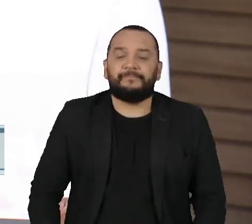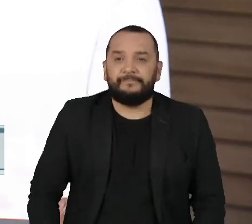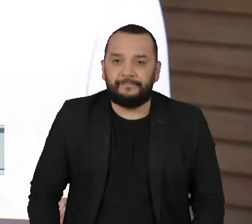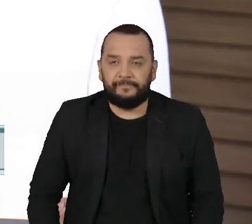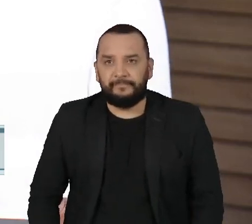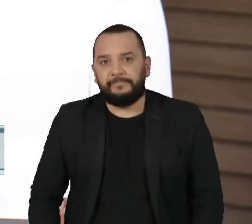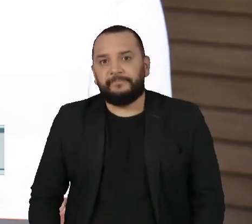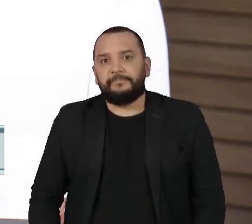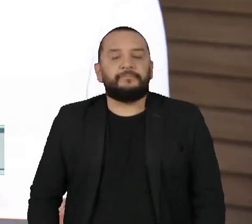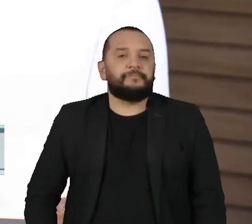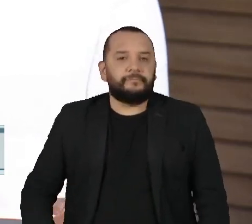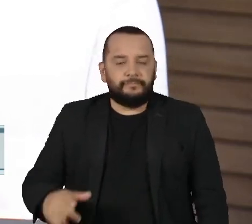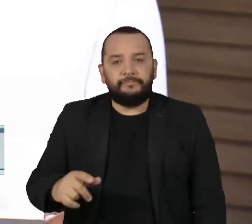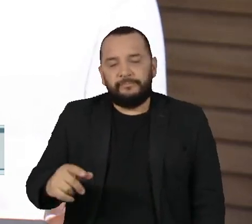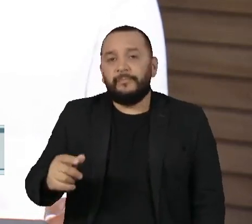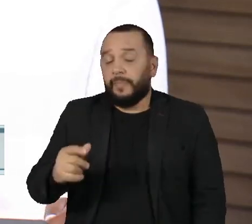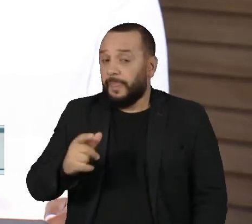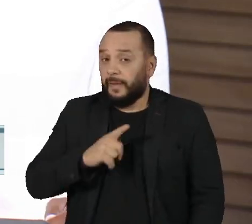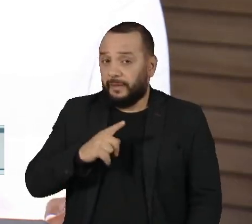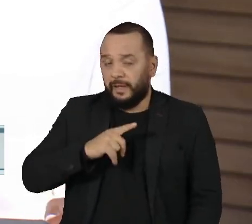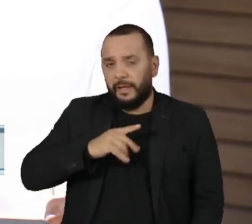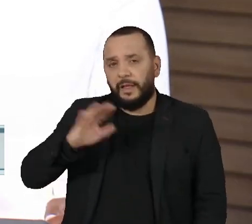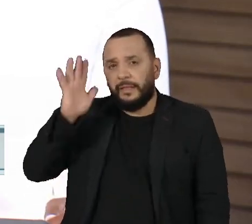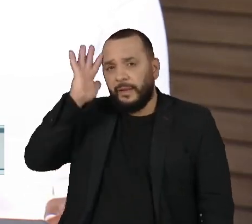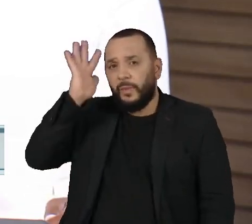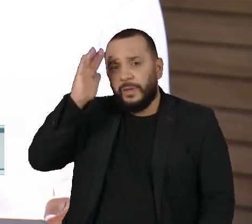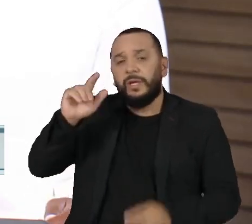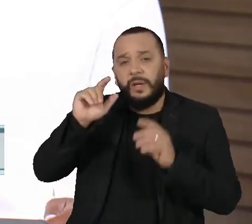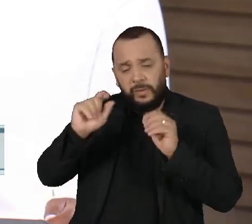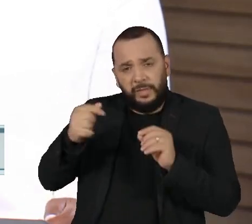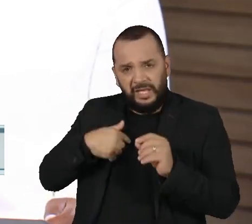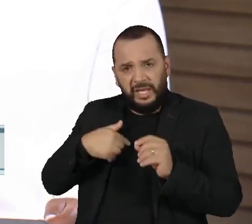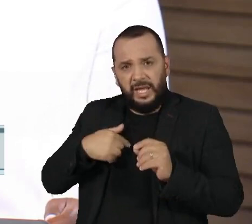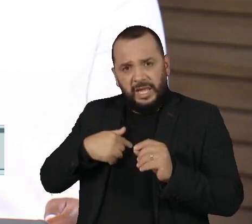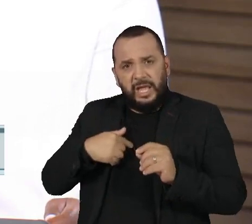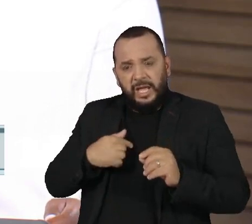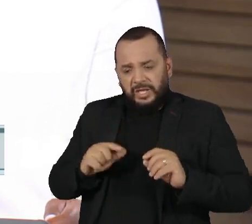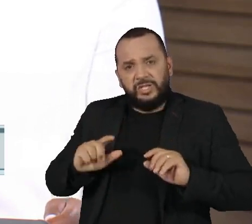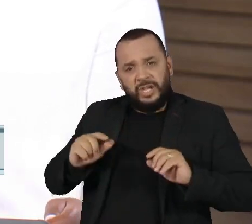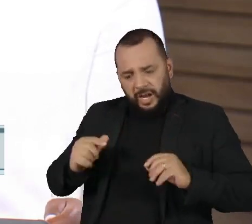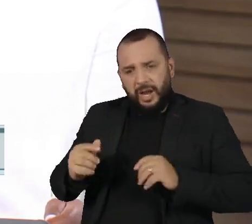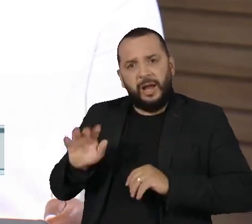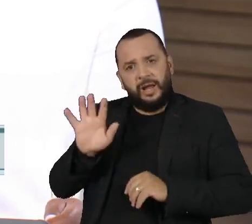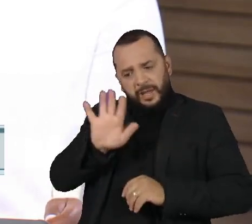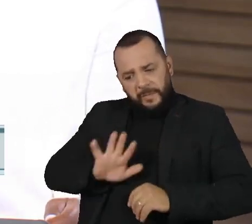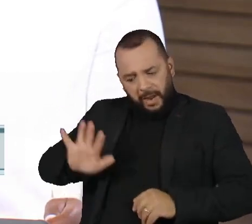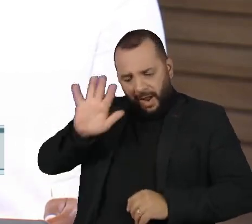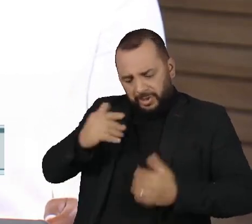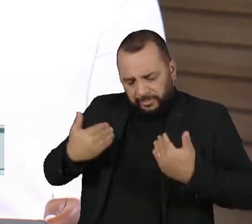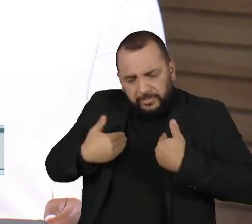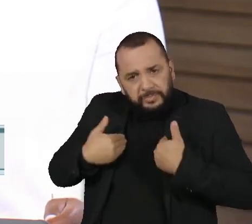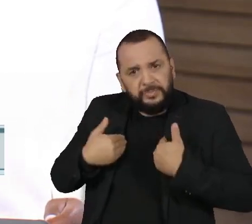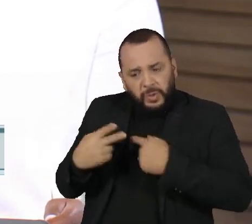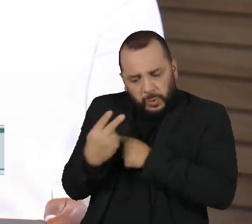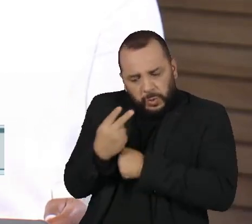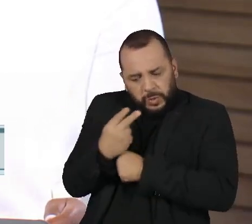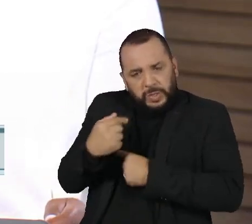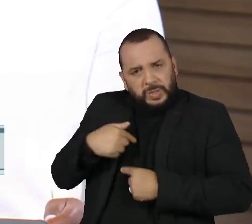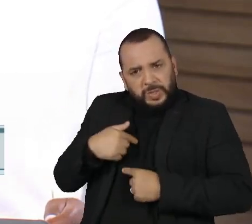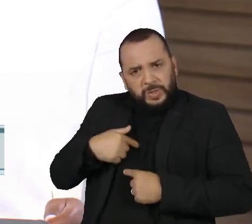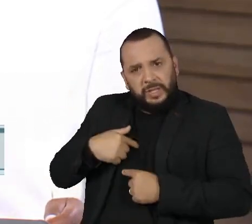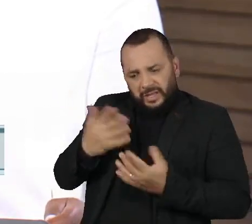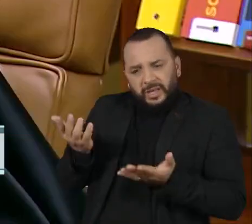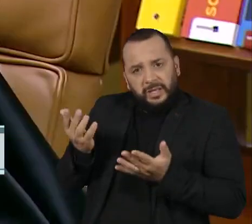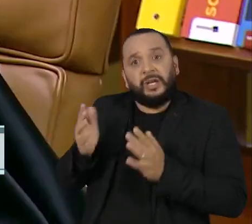a tese de legítima defesa da honra em crimes de feminicídio começou a ser julgada em definitivo pelo Supremo Tribunal